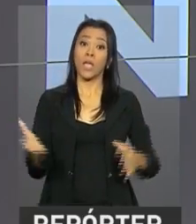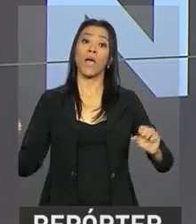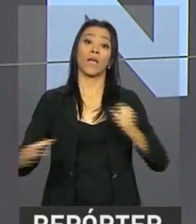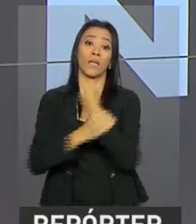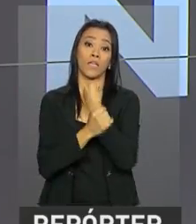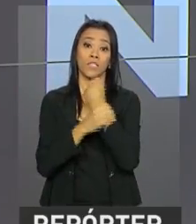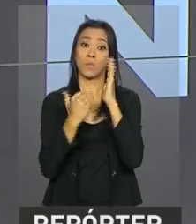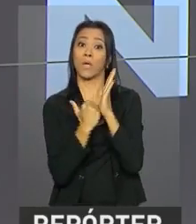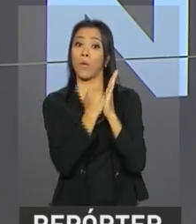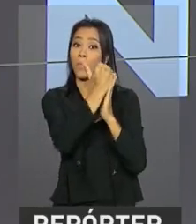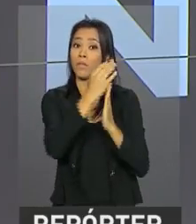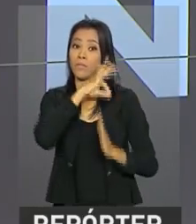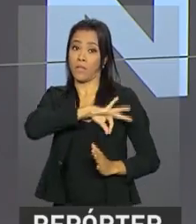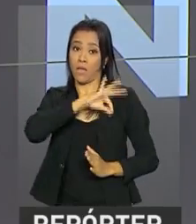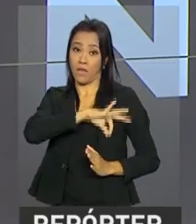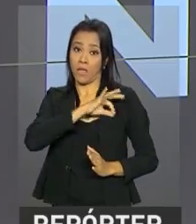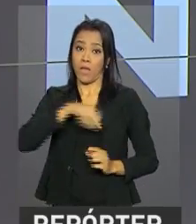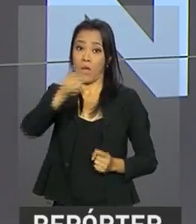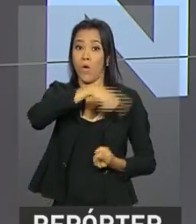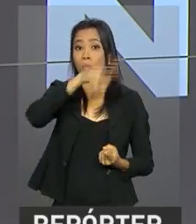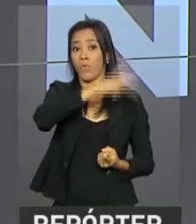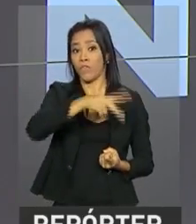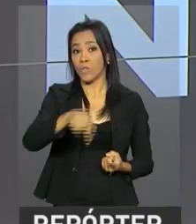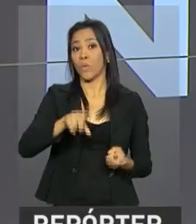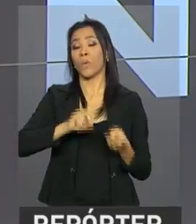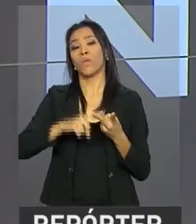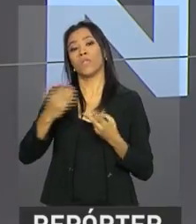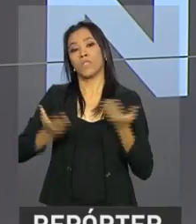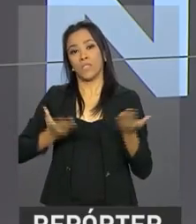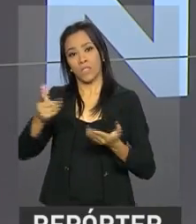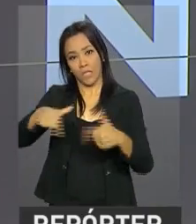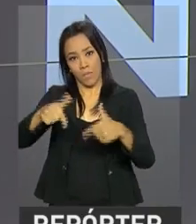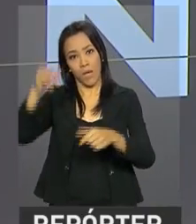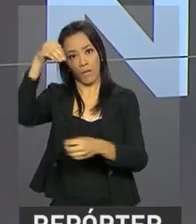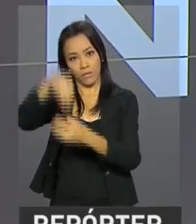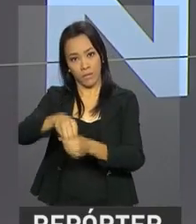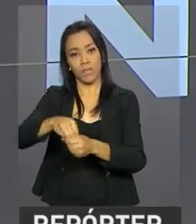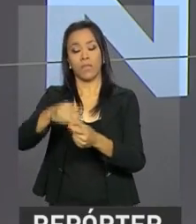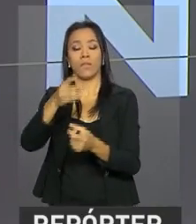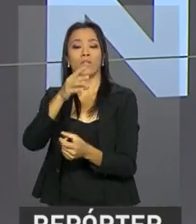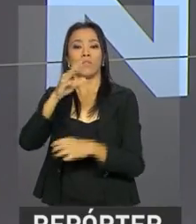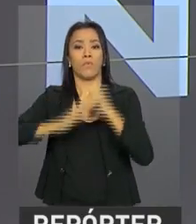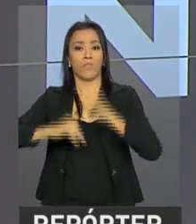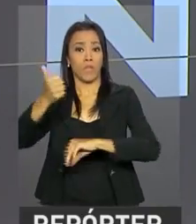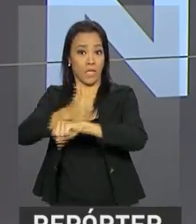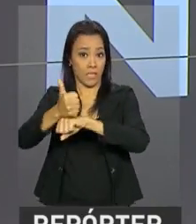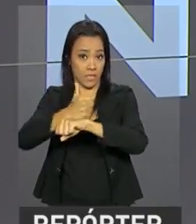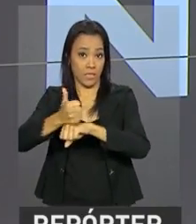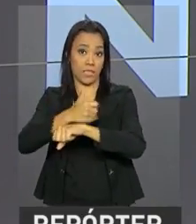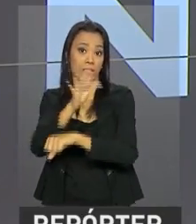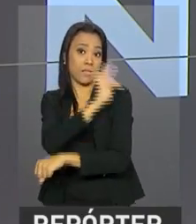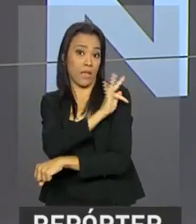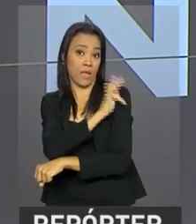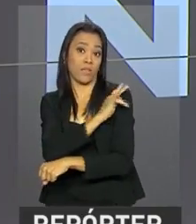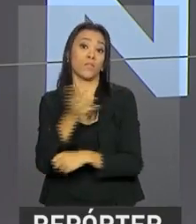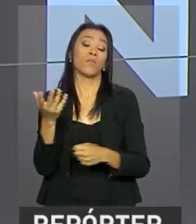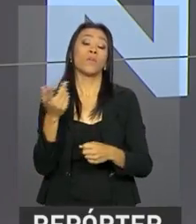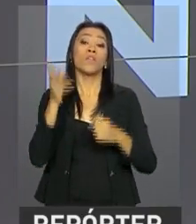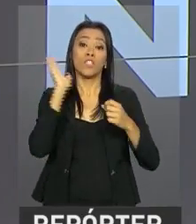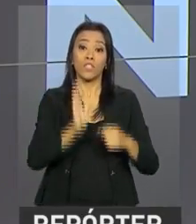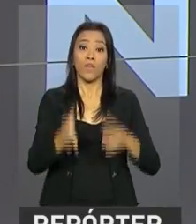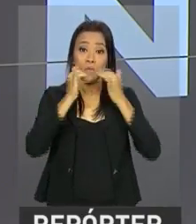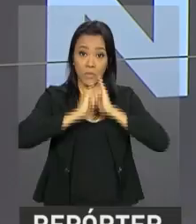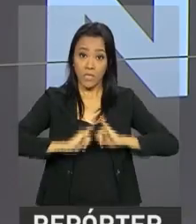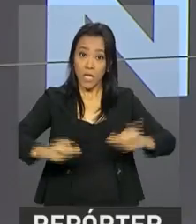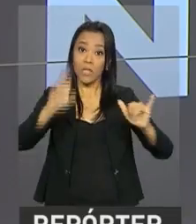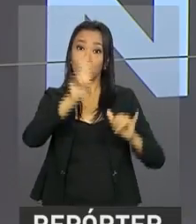reajuste para professores e servidores técnicos das universidades e institutos federais. O anúncio foi feito pelo Ministério da